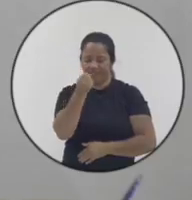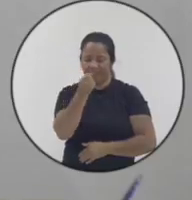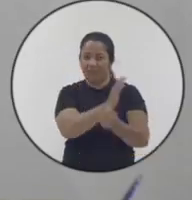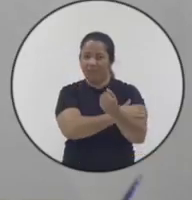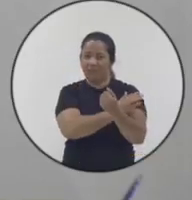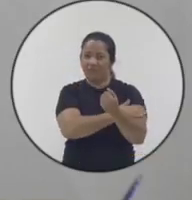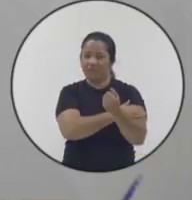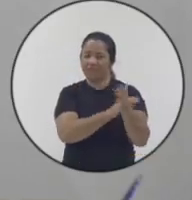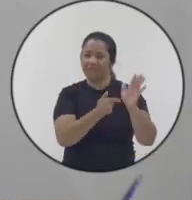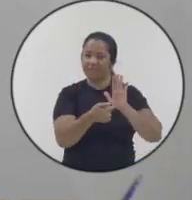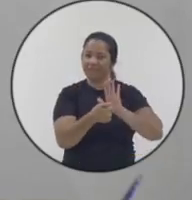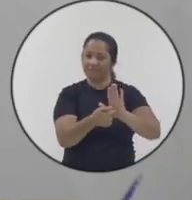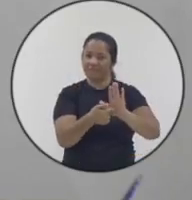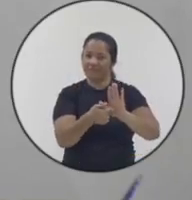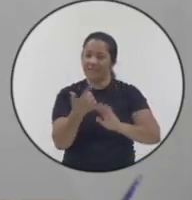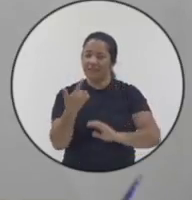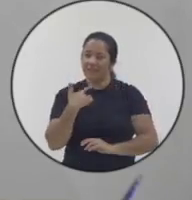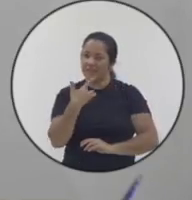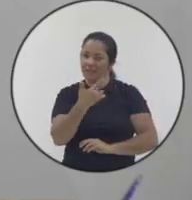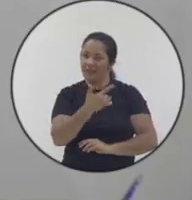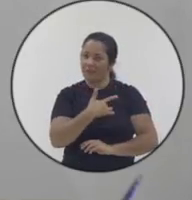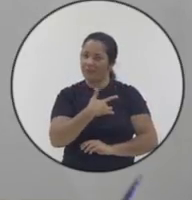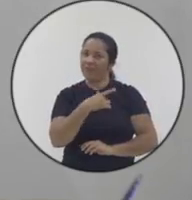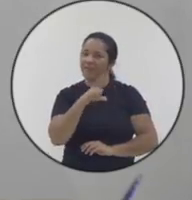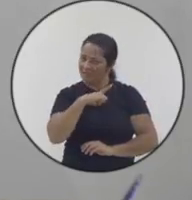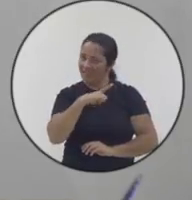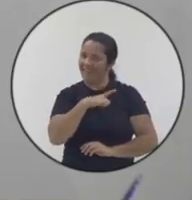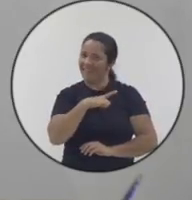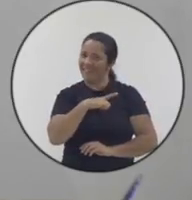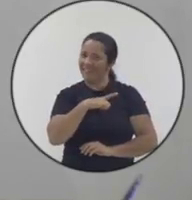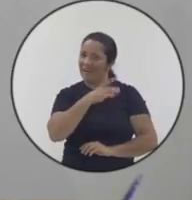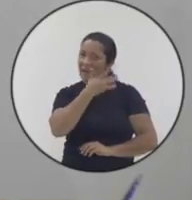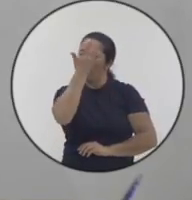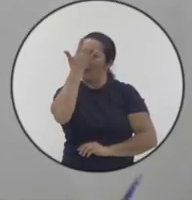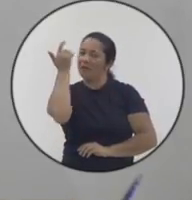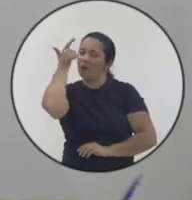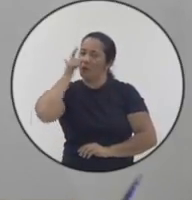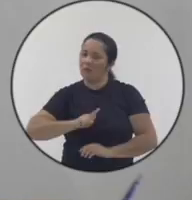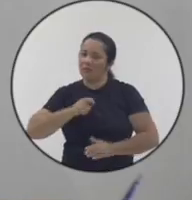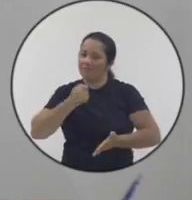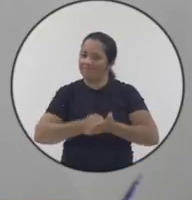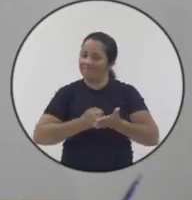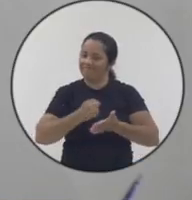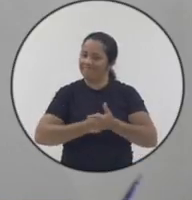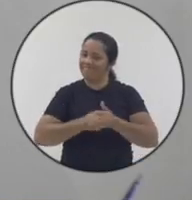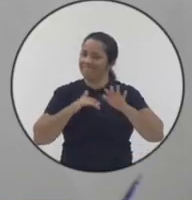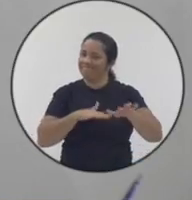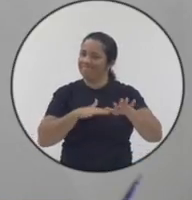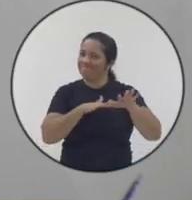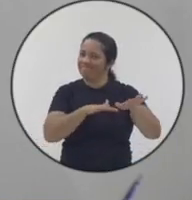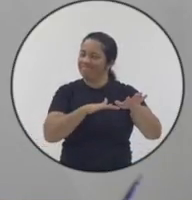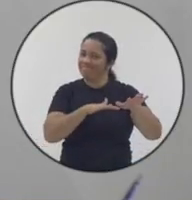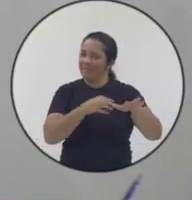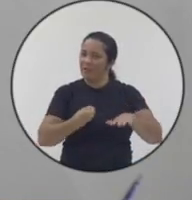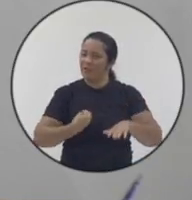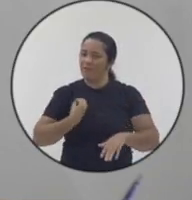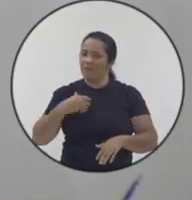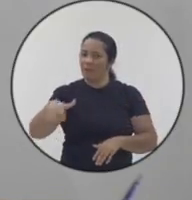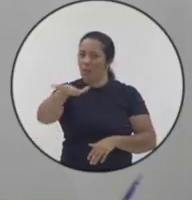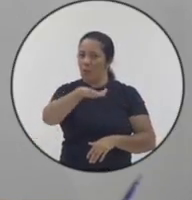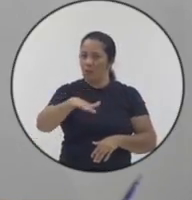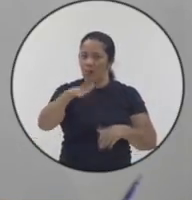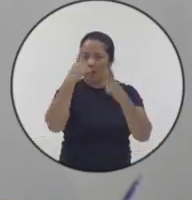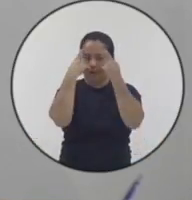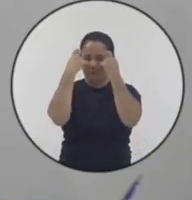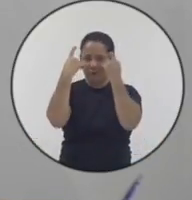porque somente com muita saúde é possível se afirmar, mesmo com um lugar com tanta violência. Então, se alguém tem alguma dúvida,